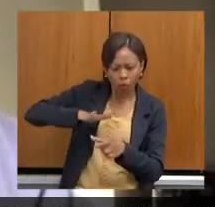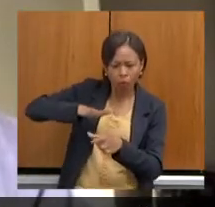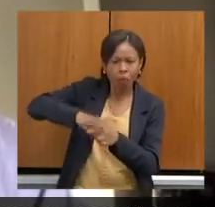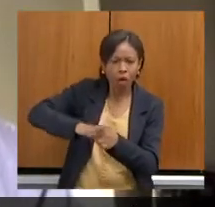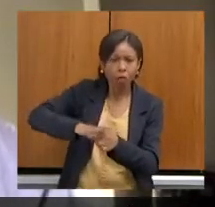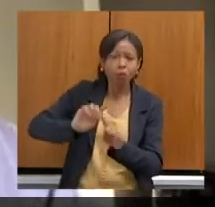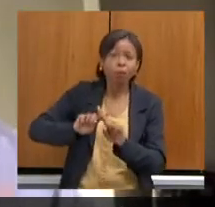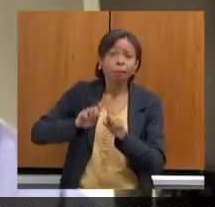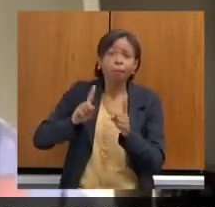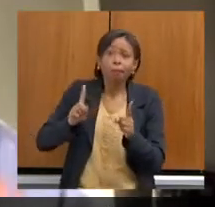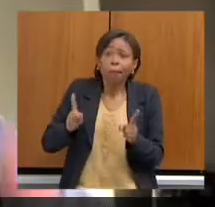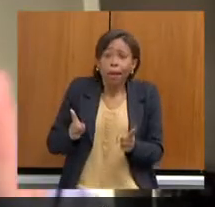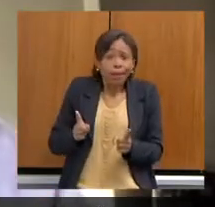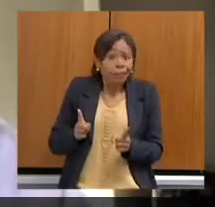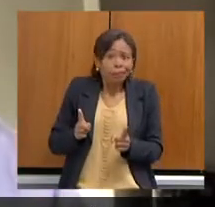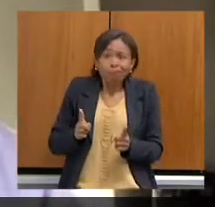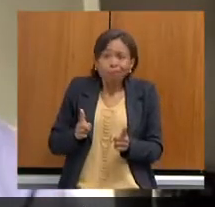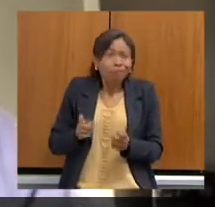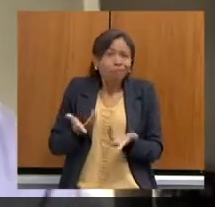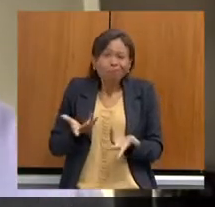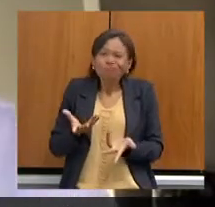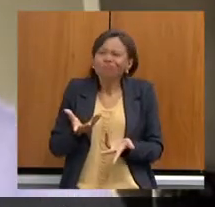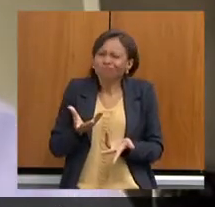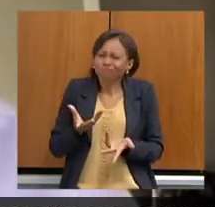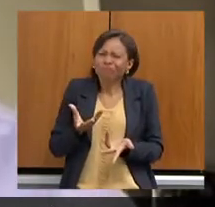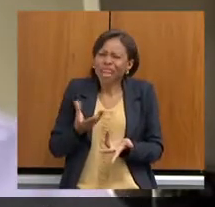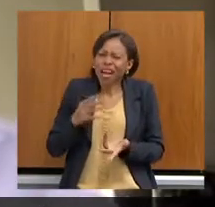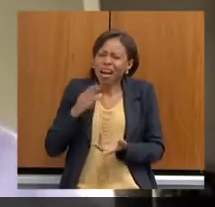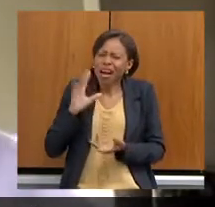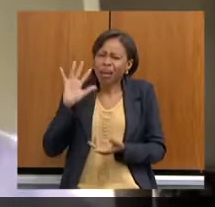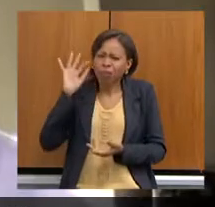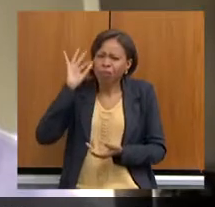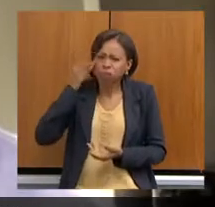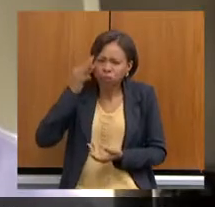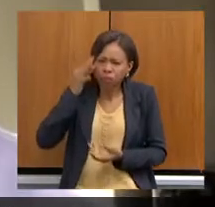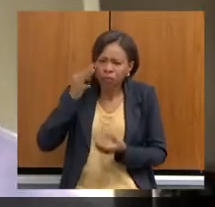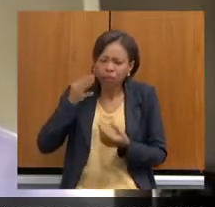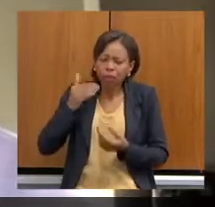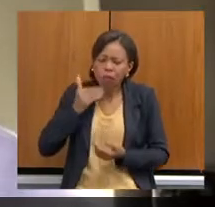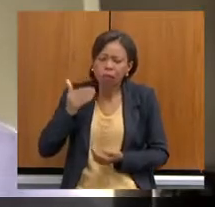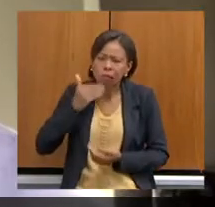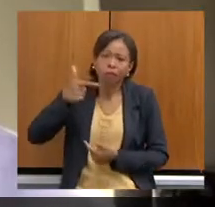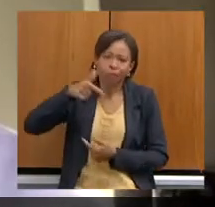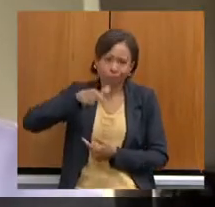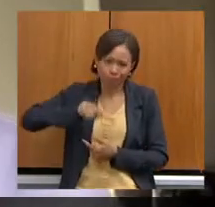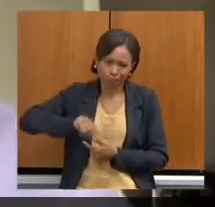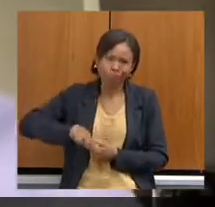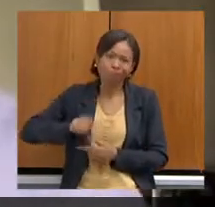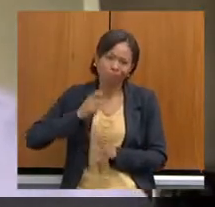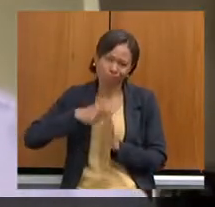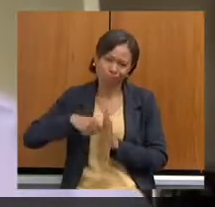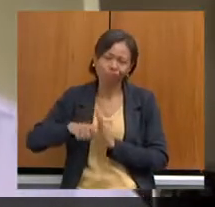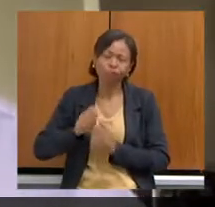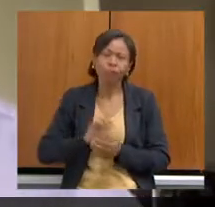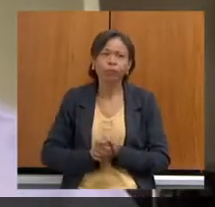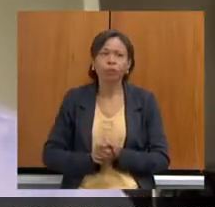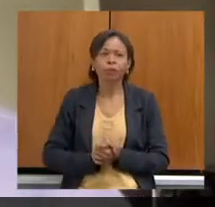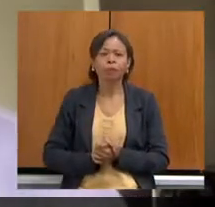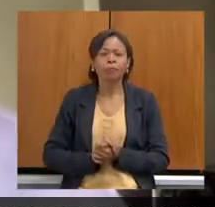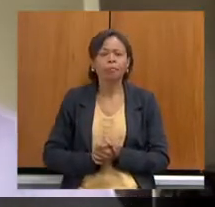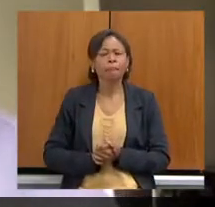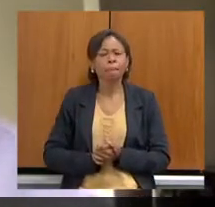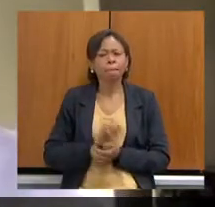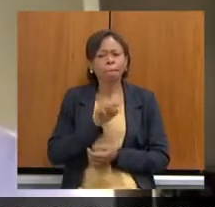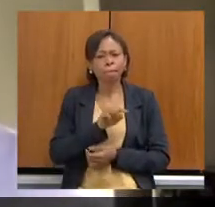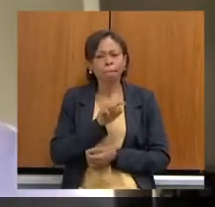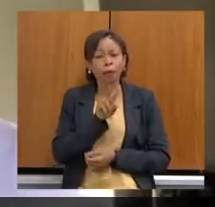tapa-buraco ele não vai durar pouco cê vai durar poucos meses eu queria destacar aqui é a garra do vereador Dezinho da